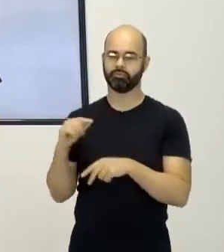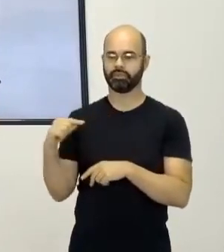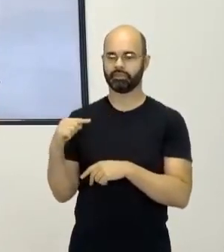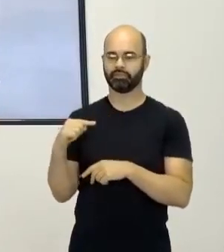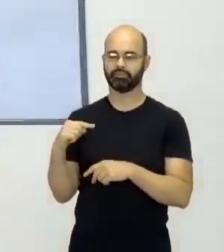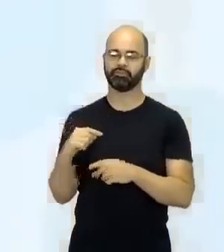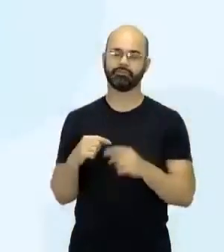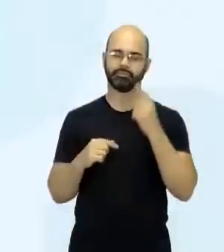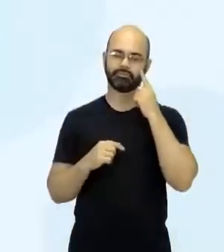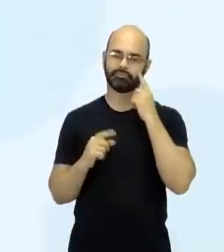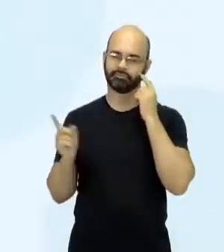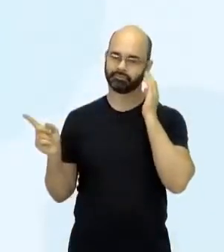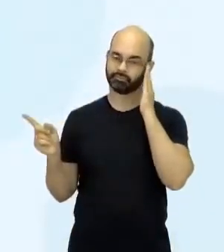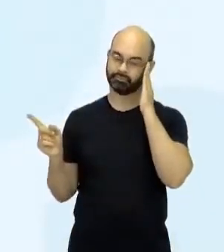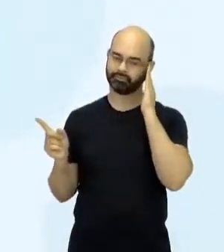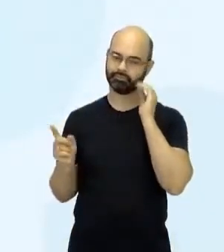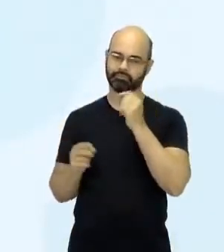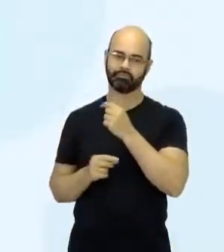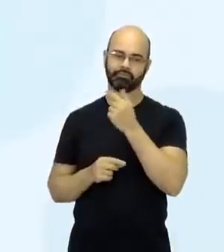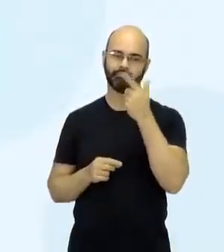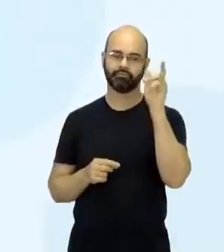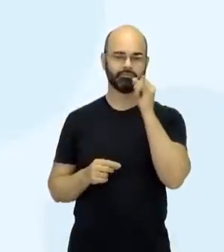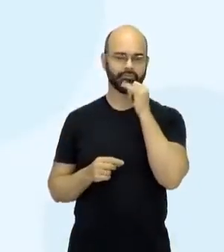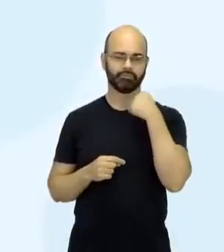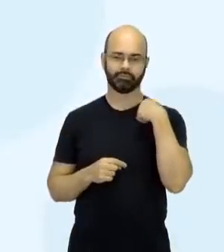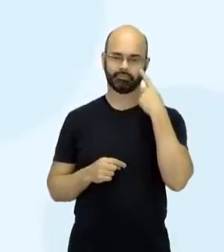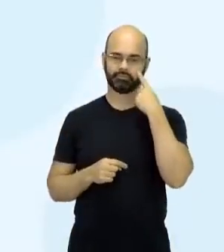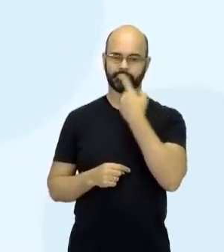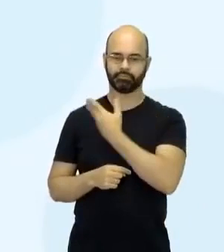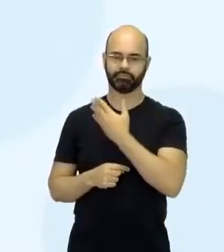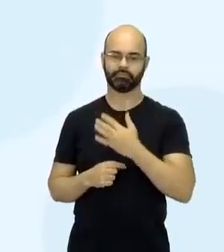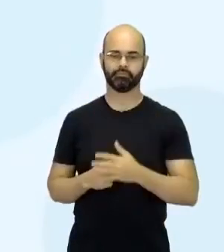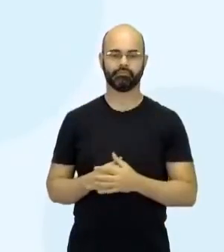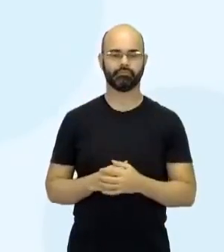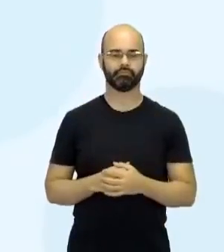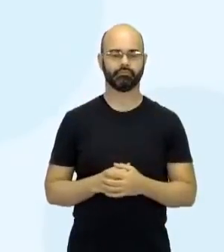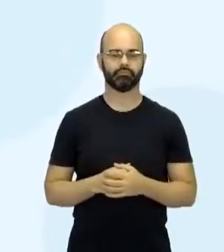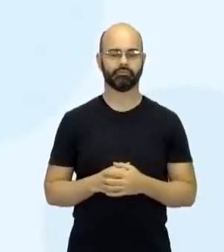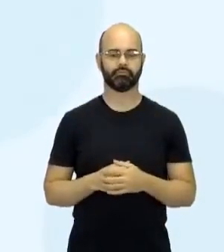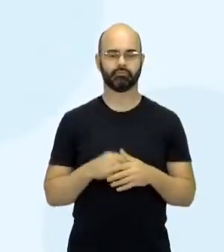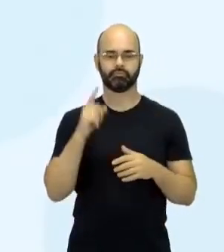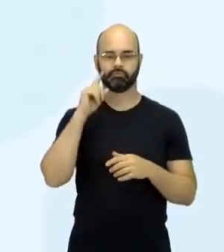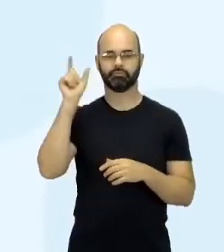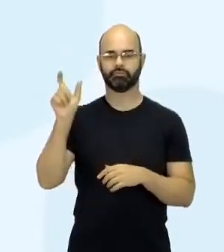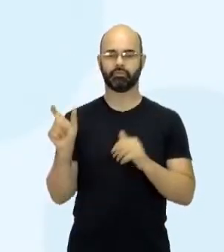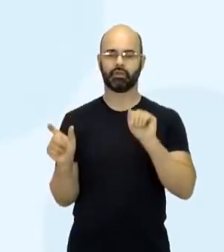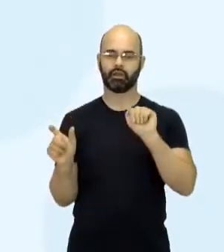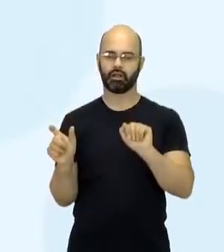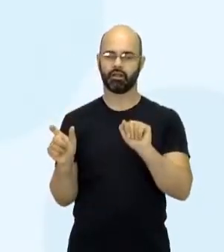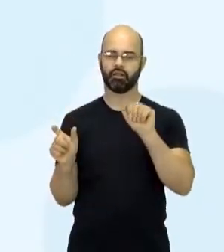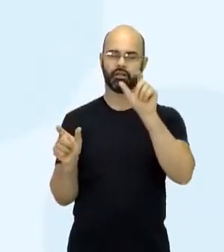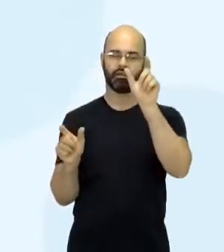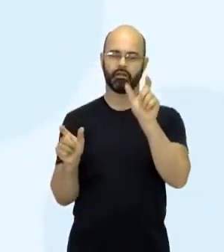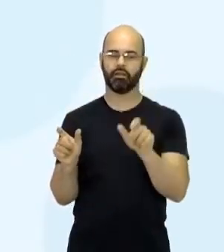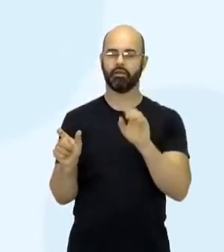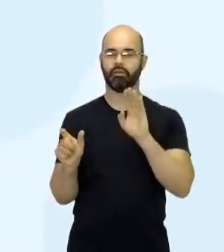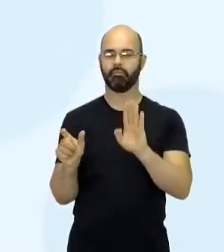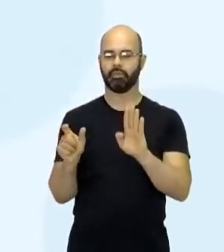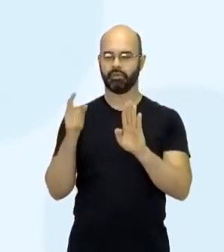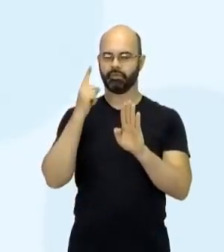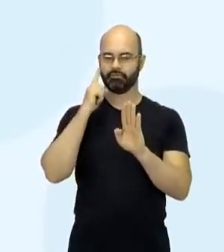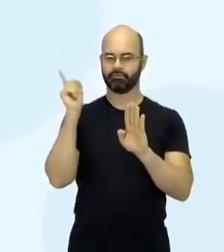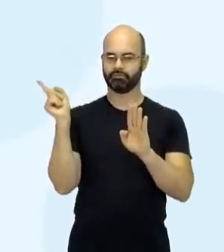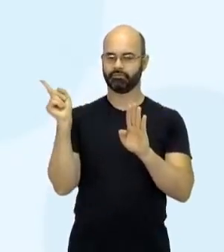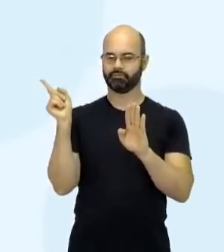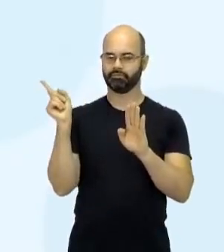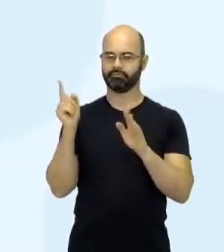ó, vou colocar na telinha para vocês, eu fiz um exemplo que é o seguinte, ó. Então, relacione a coluna A e B, né, realizando as operações, no